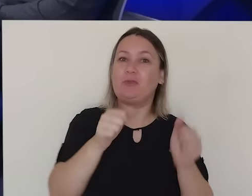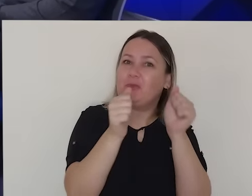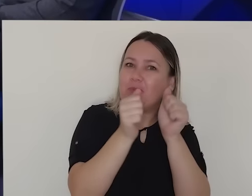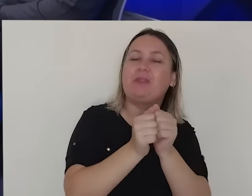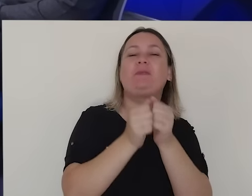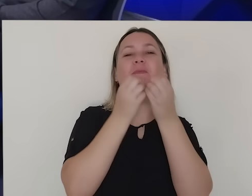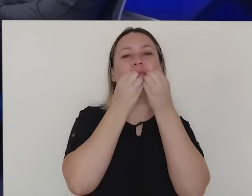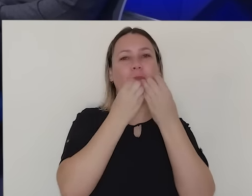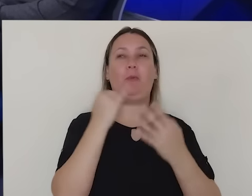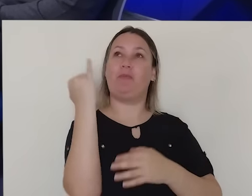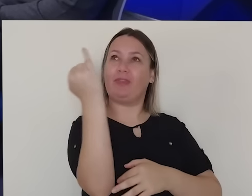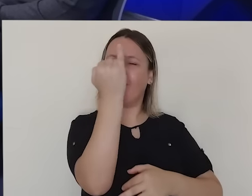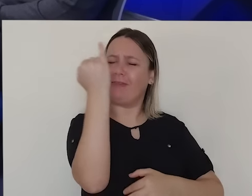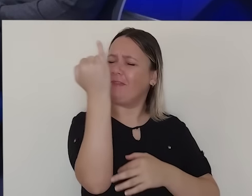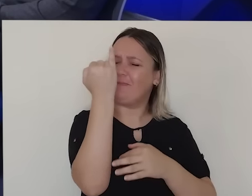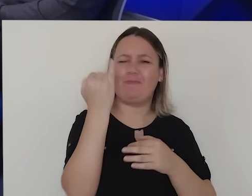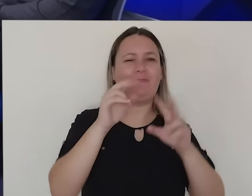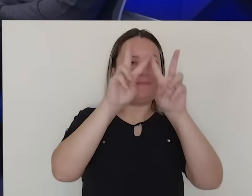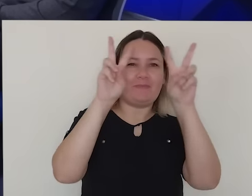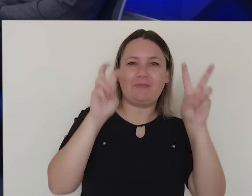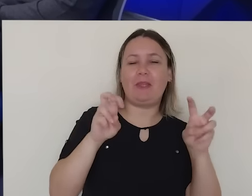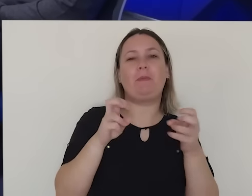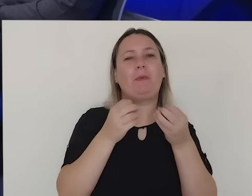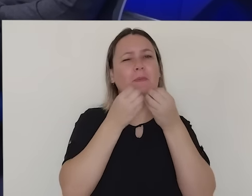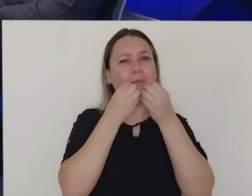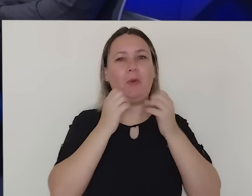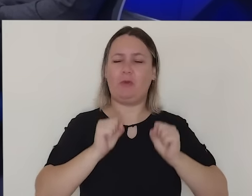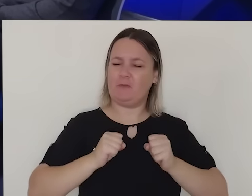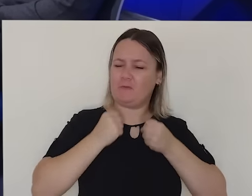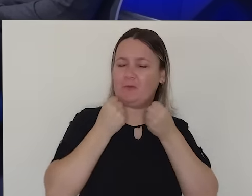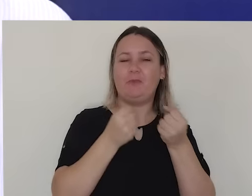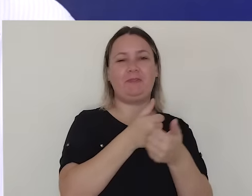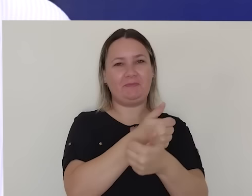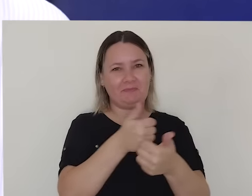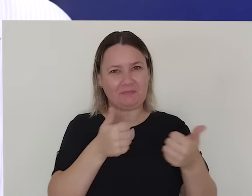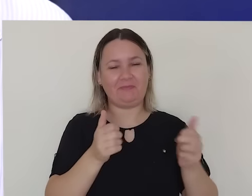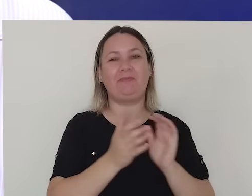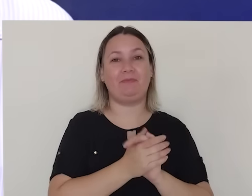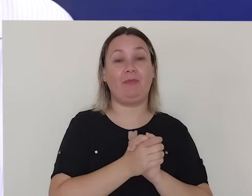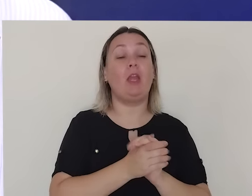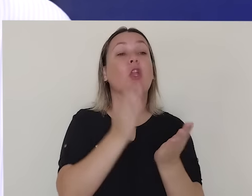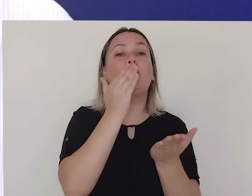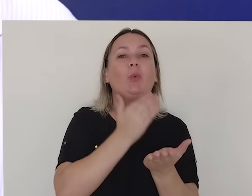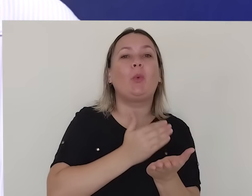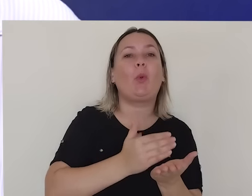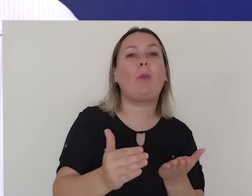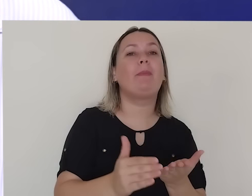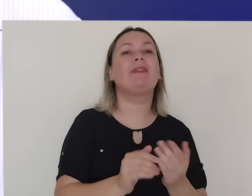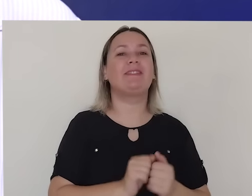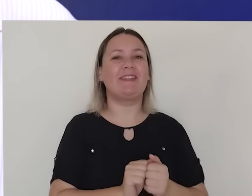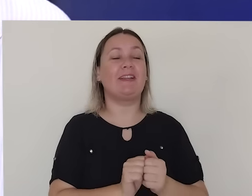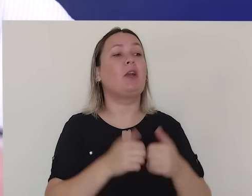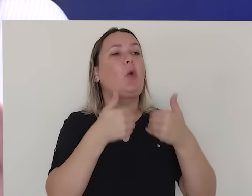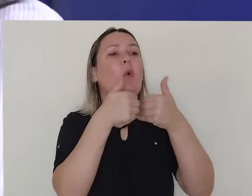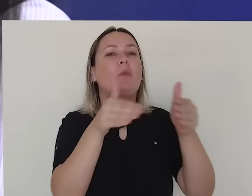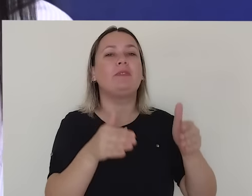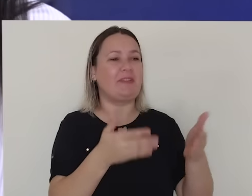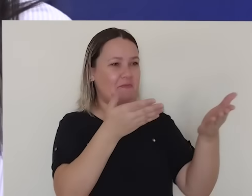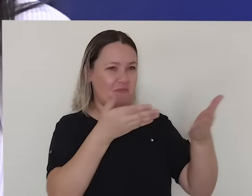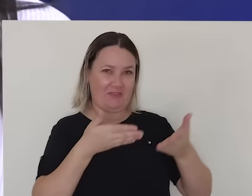importante então merece o esforço e merece esse momento eh eu gostaria de começar então né iniciando dando as